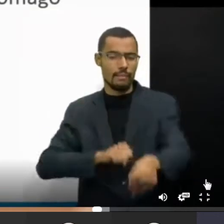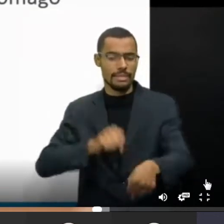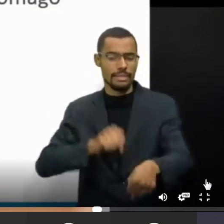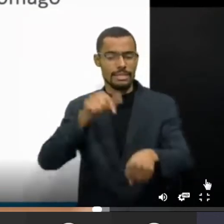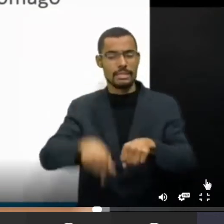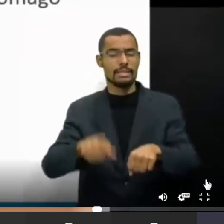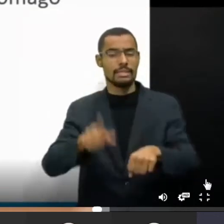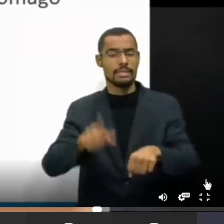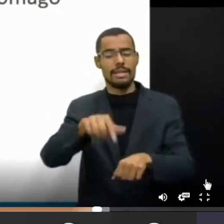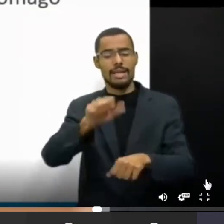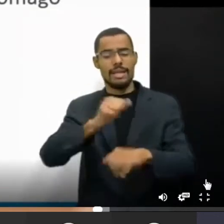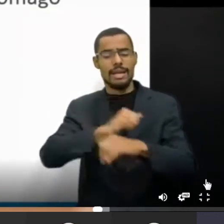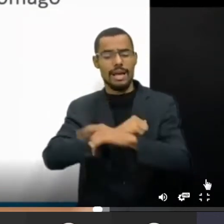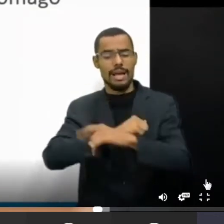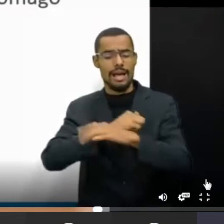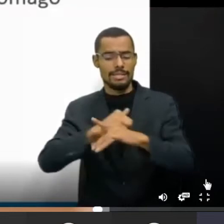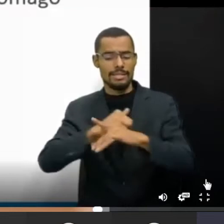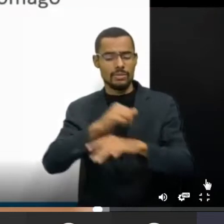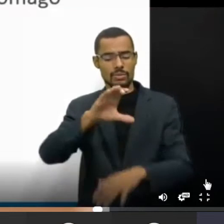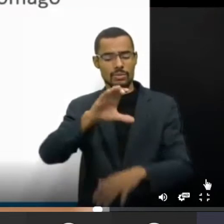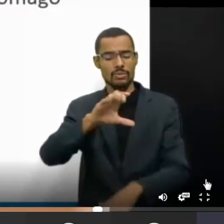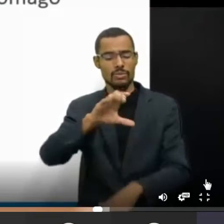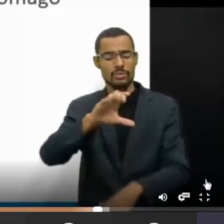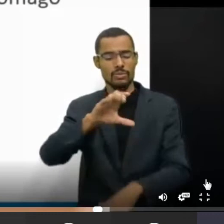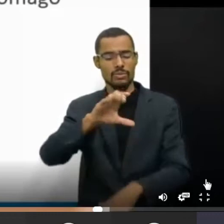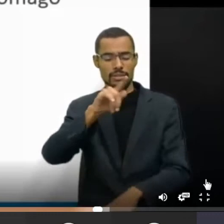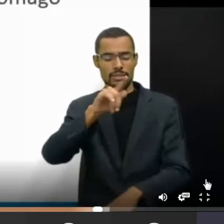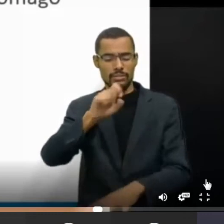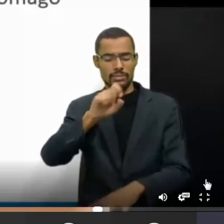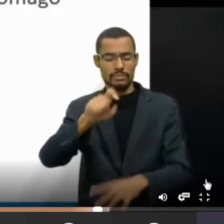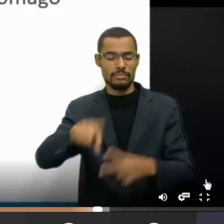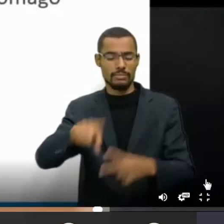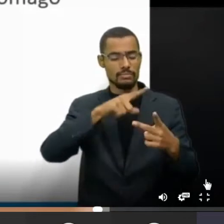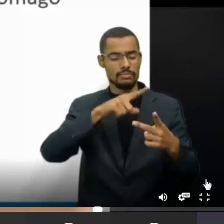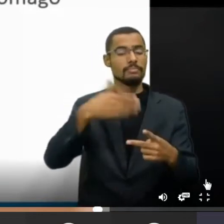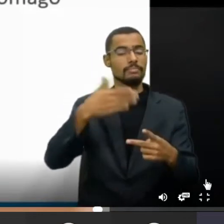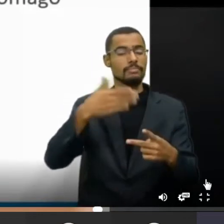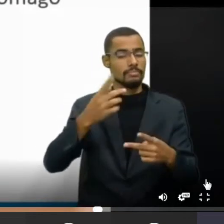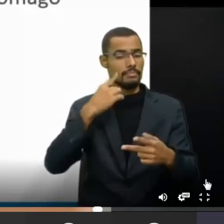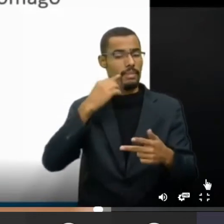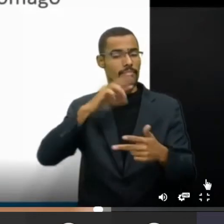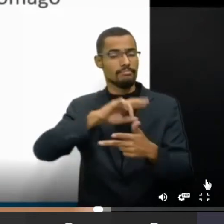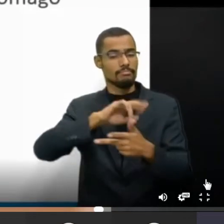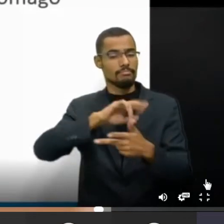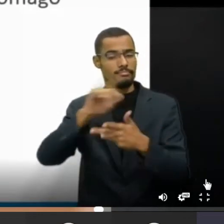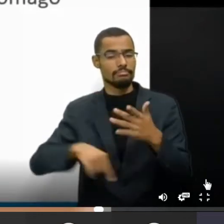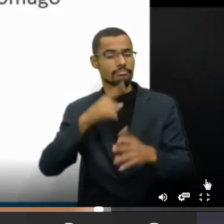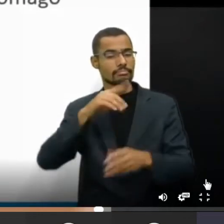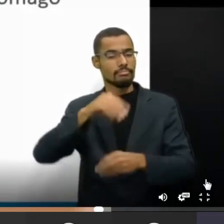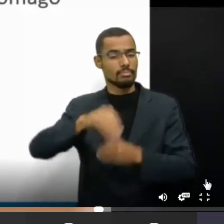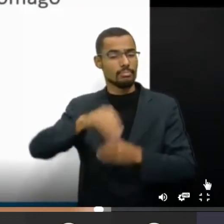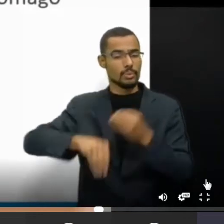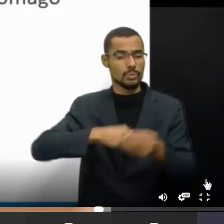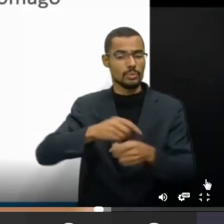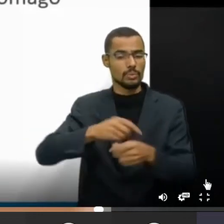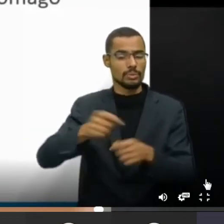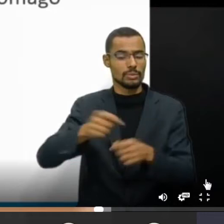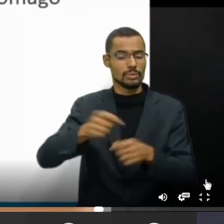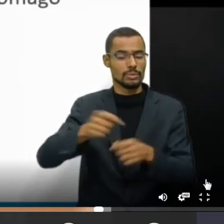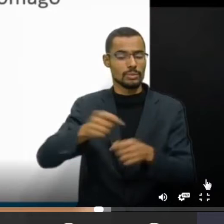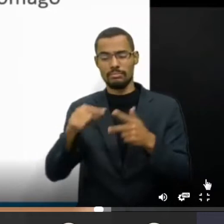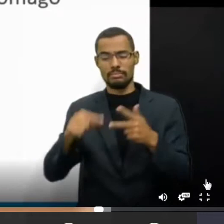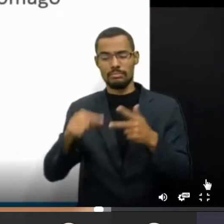formação da ácido clorídrico e do pepsinogênio. Então, é nessa porção aqui onde eu tenho